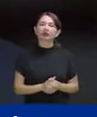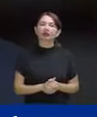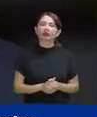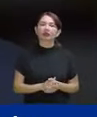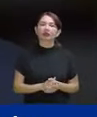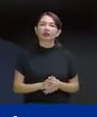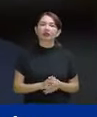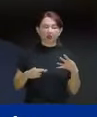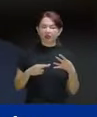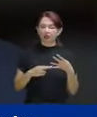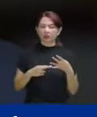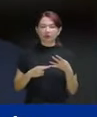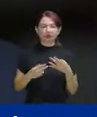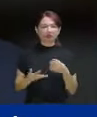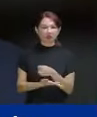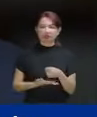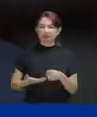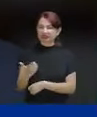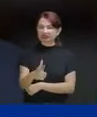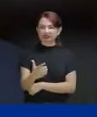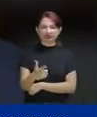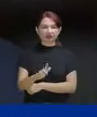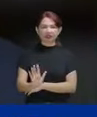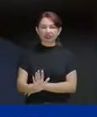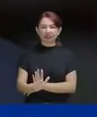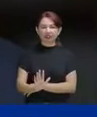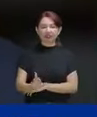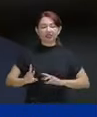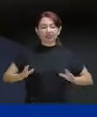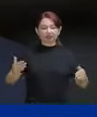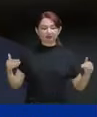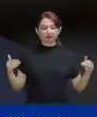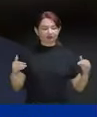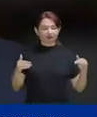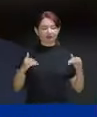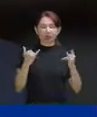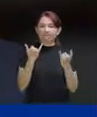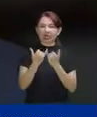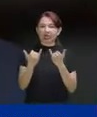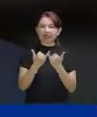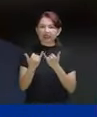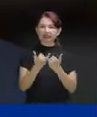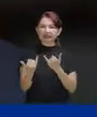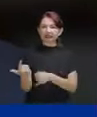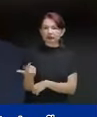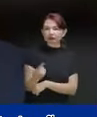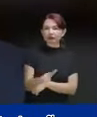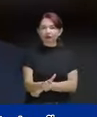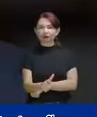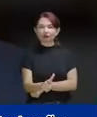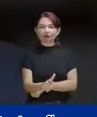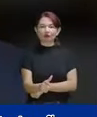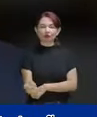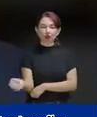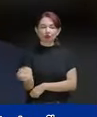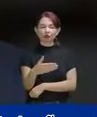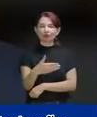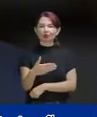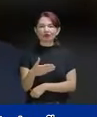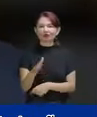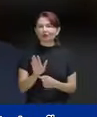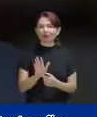recursos infundados e demandas idênticas a esta, com os mesmos fundamentos, sem acrescentar qualquer fato